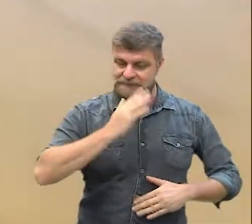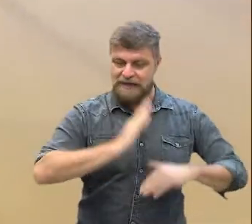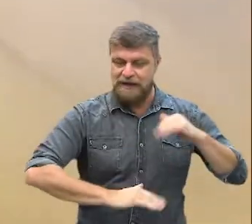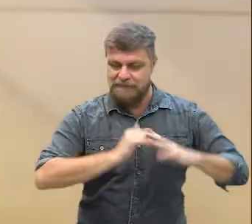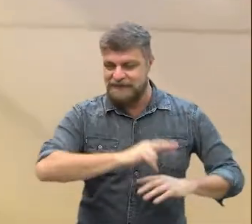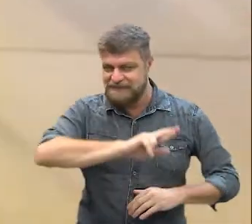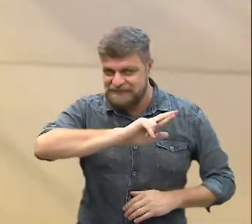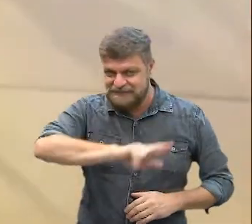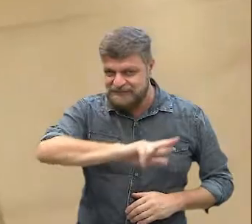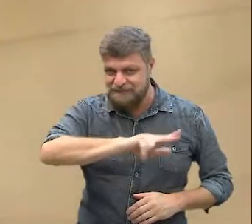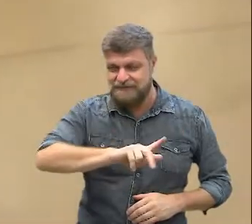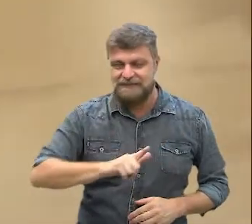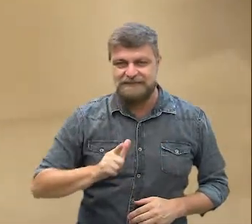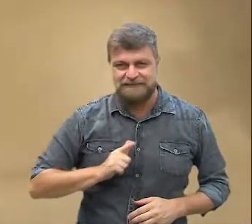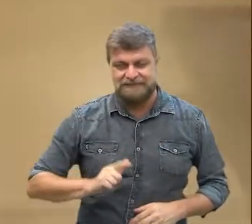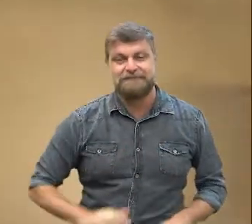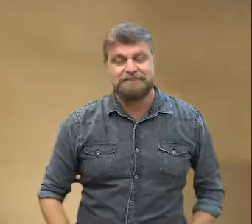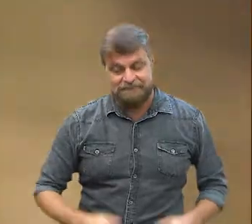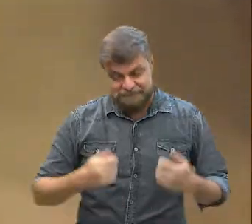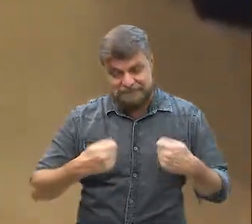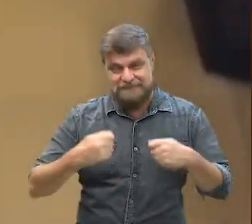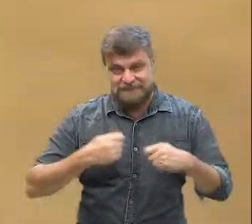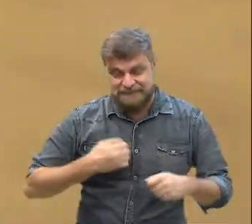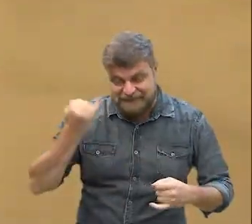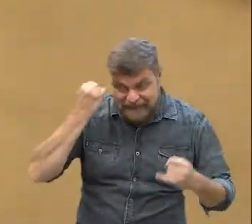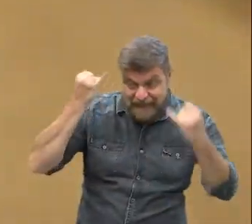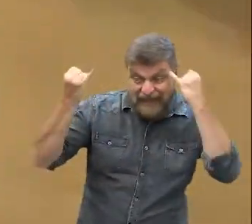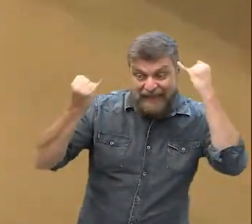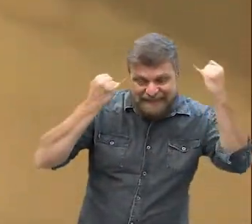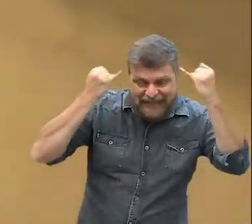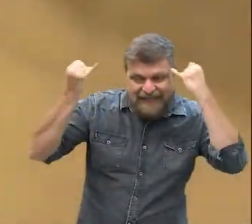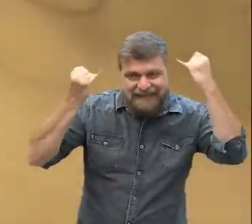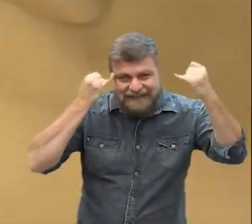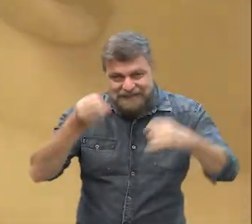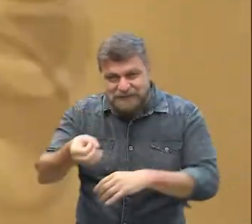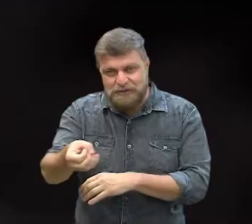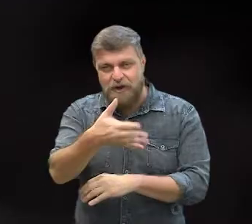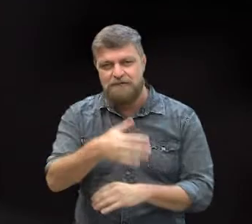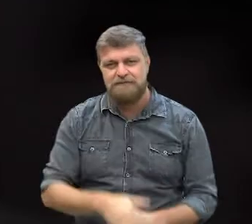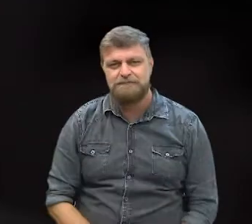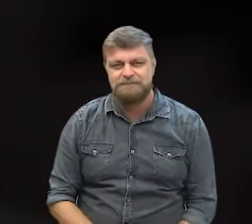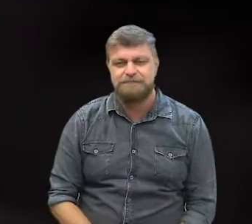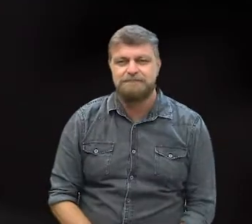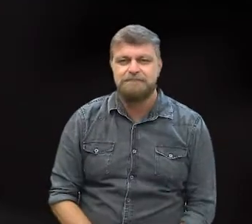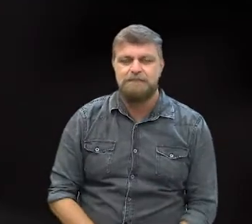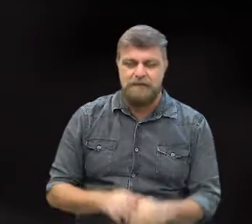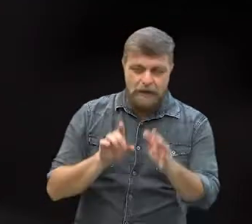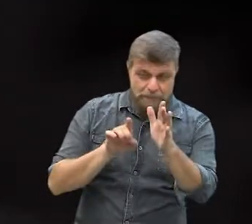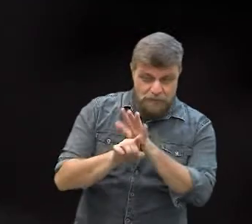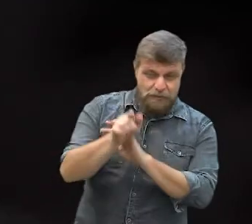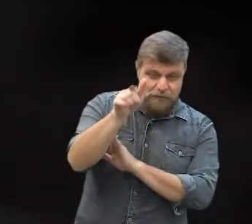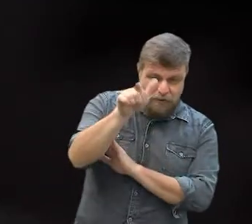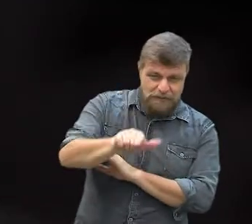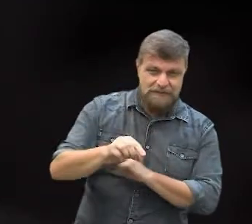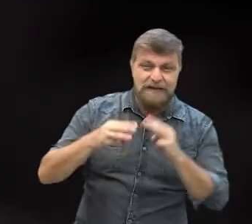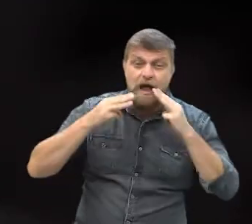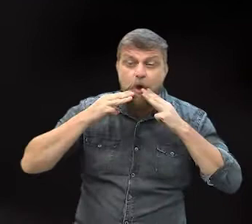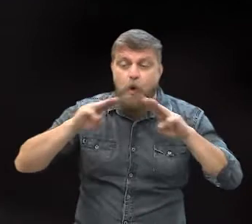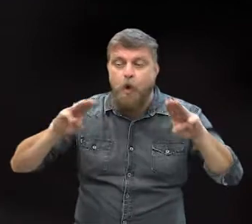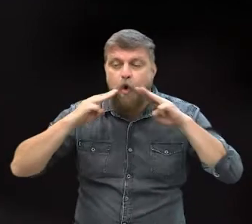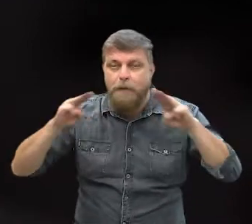nisso que fica aí essas brechas para você ser criativo ou não, né? E aí volta de novo a questão